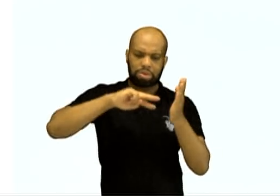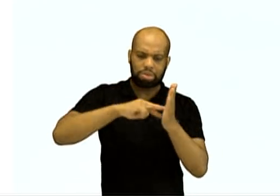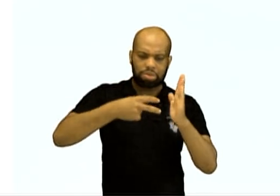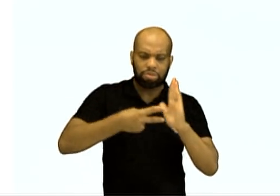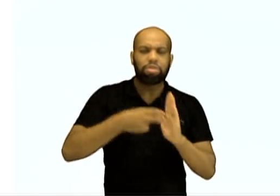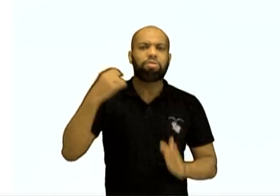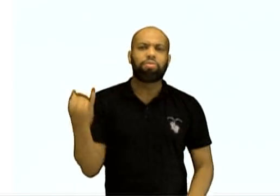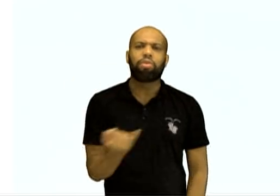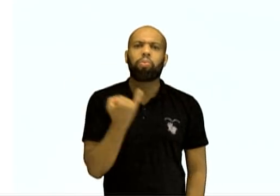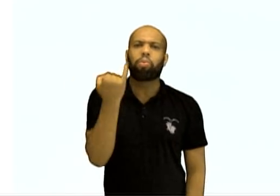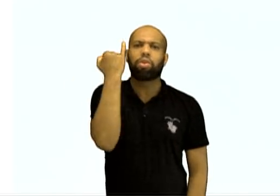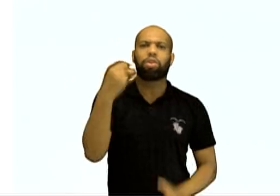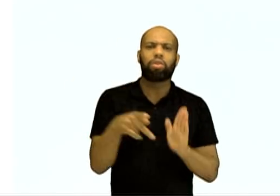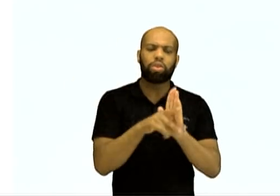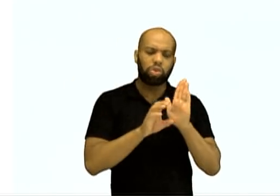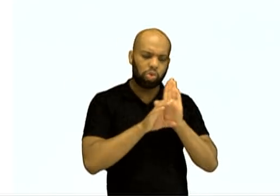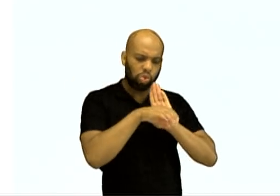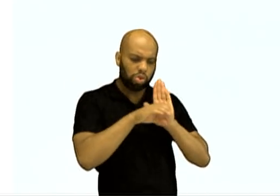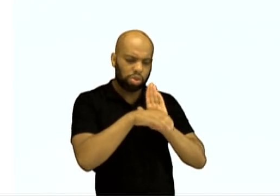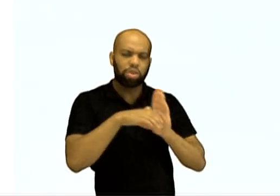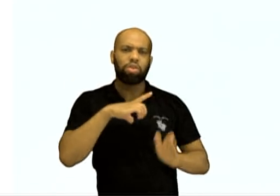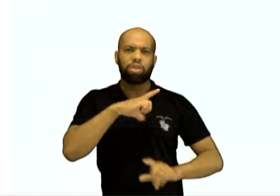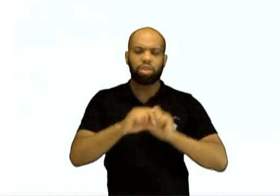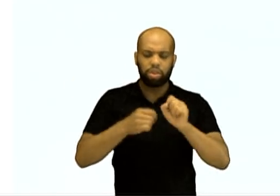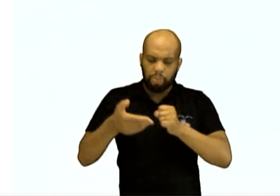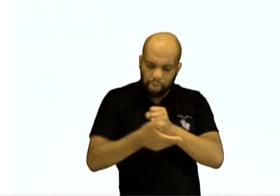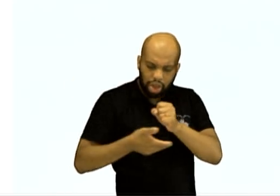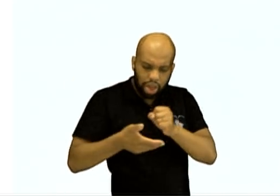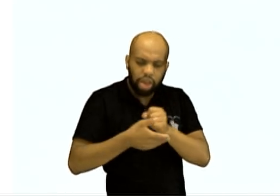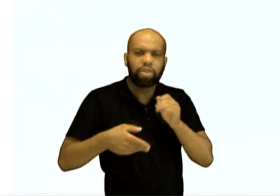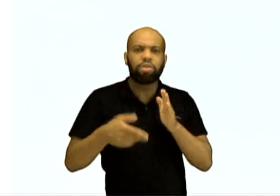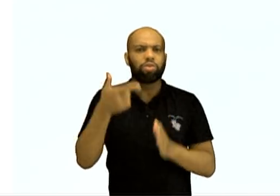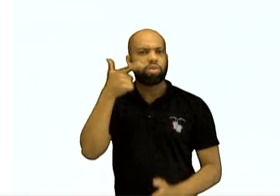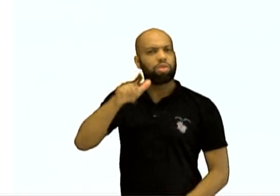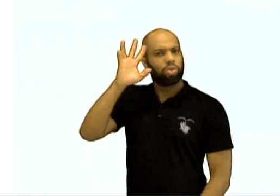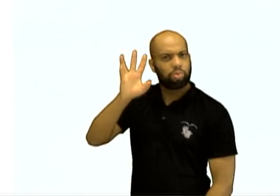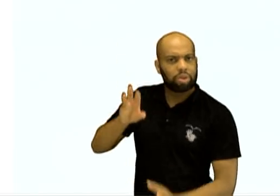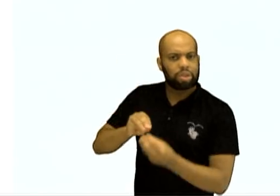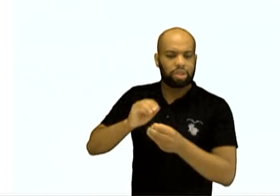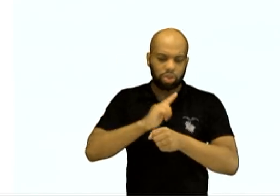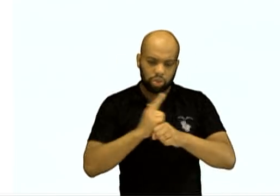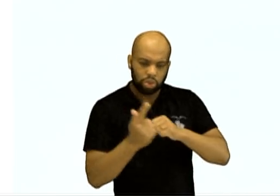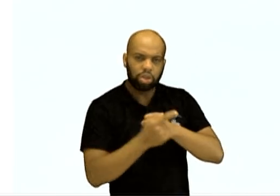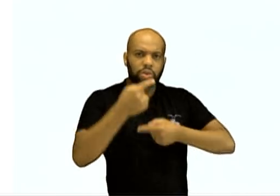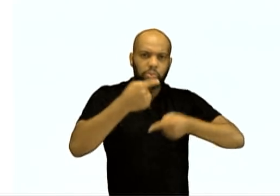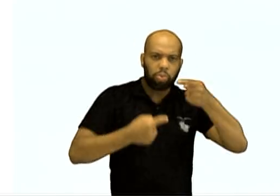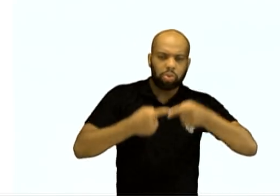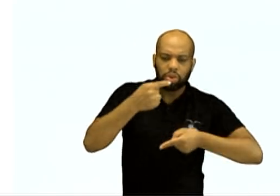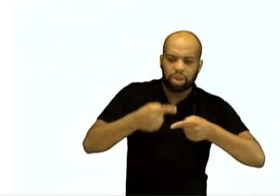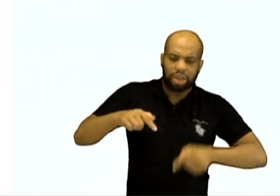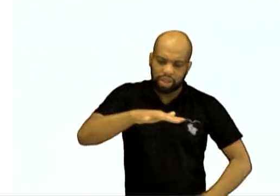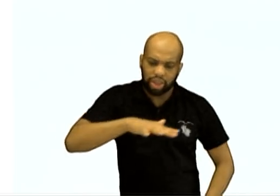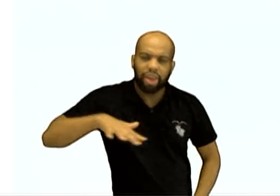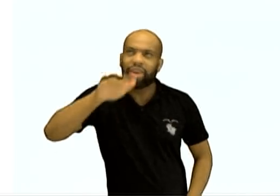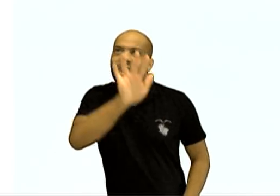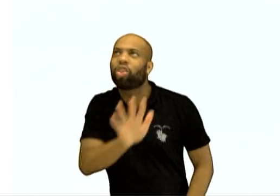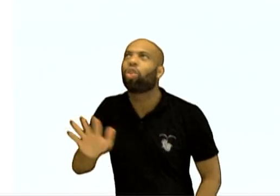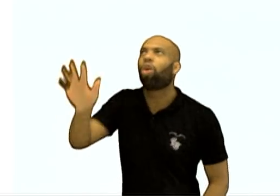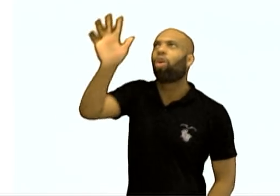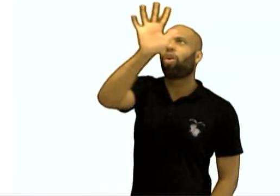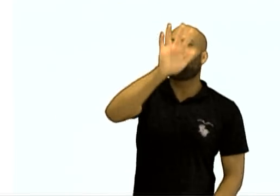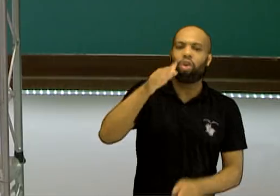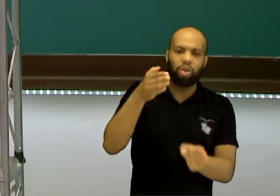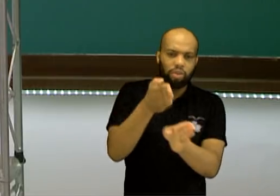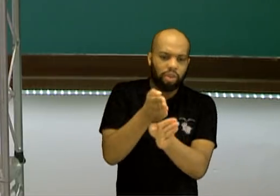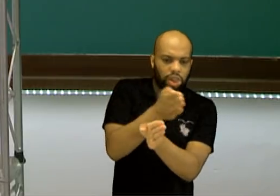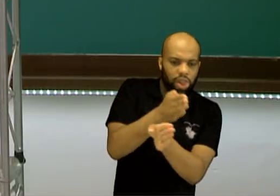a importância desses conceitos básicos para a compreensão da geopolítica, território, limites, fronteiras, Estado,